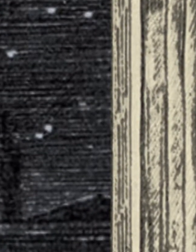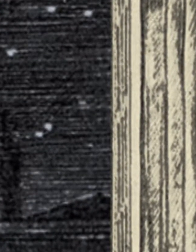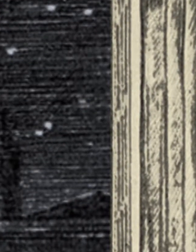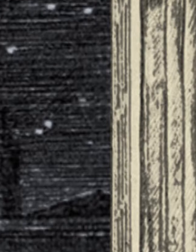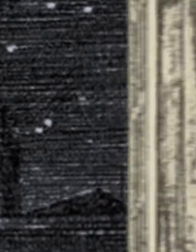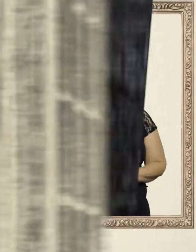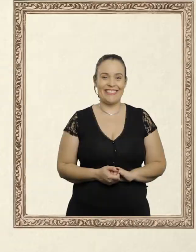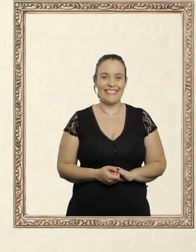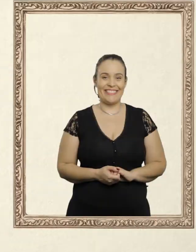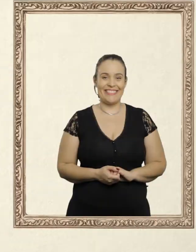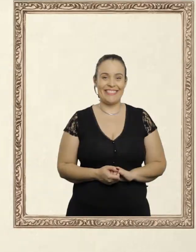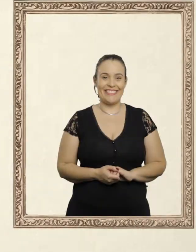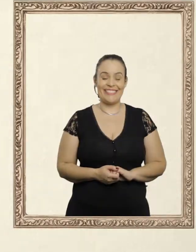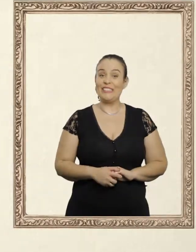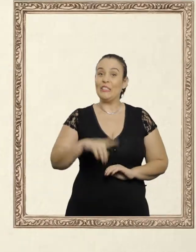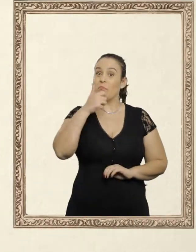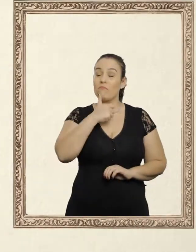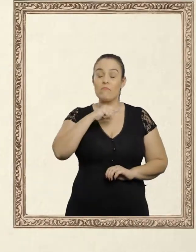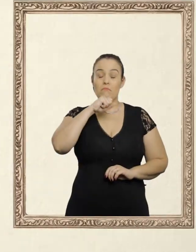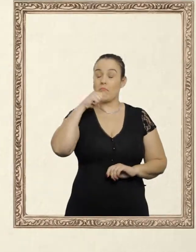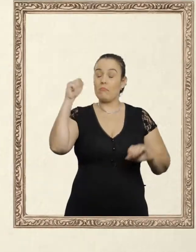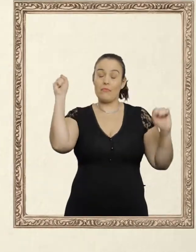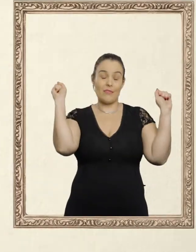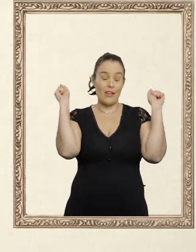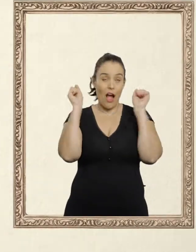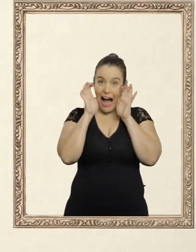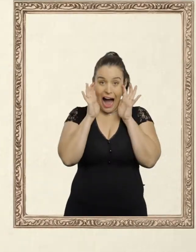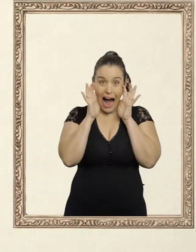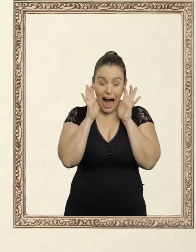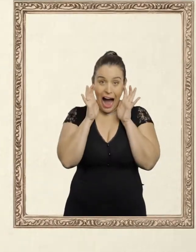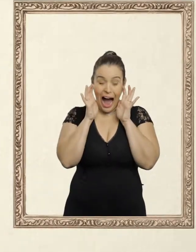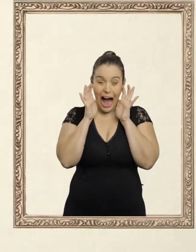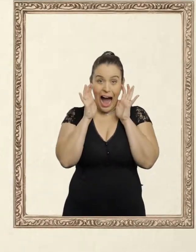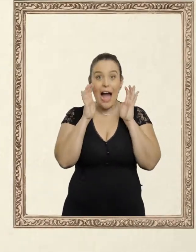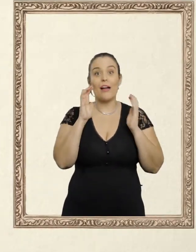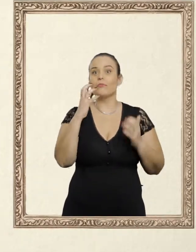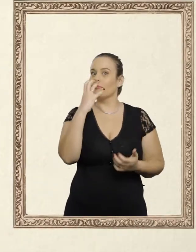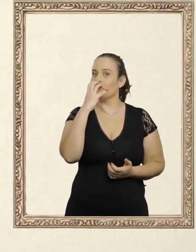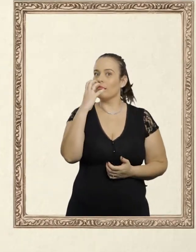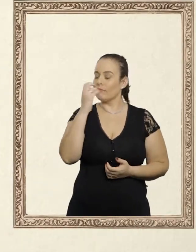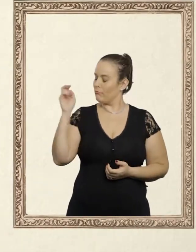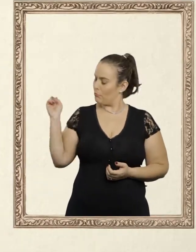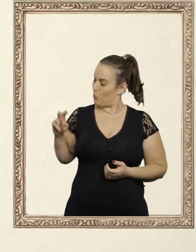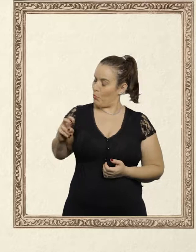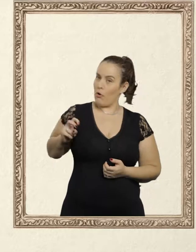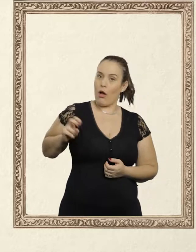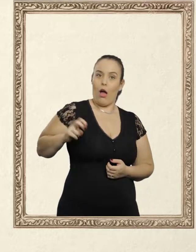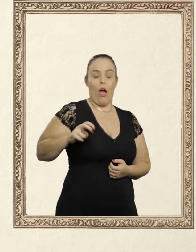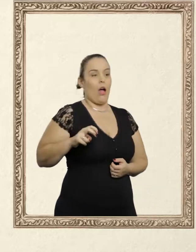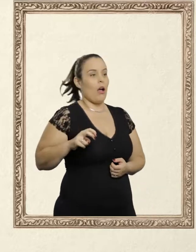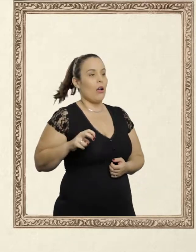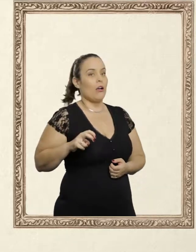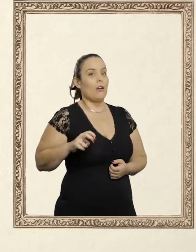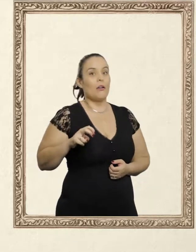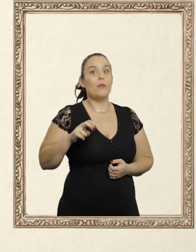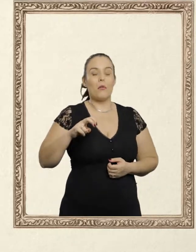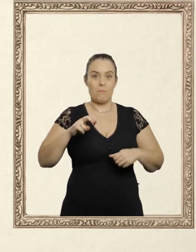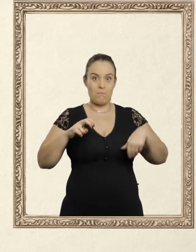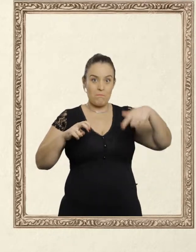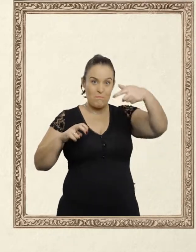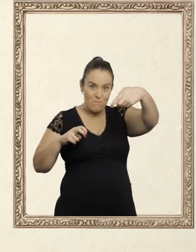dela. A Sra. Darling deu um grito quando viu Peter Pan. Naná apareceu quando ouviu o